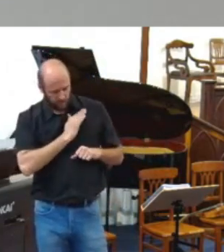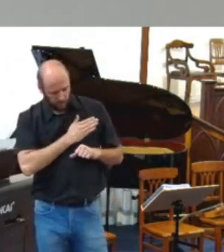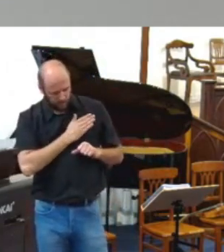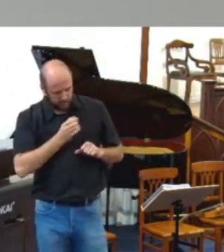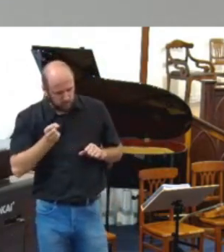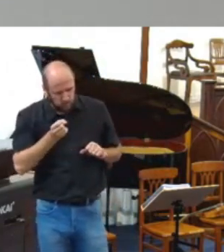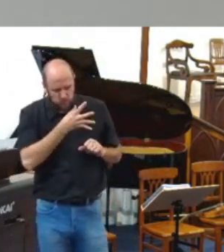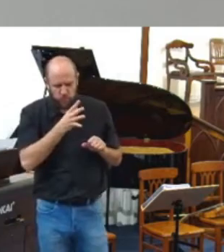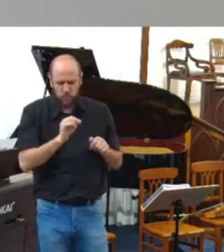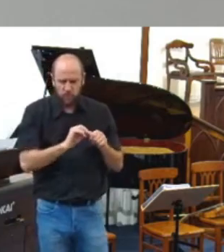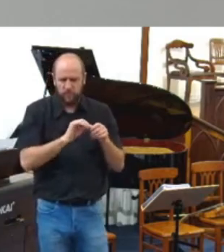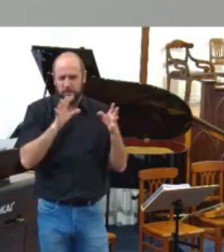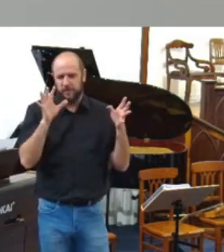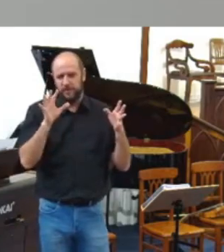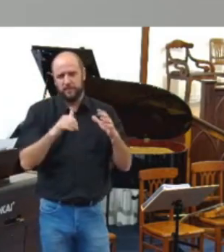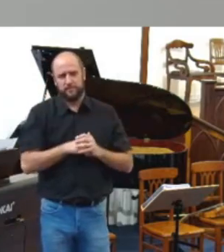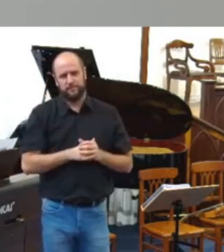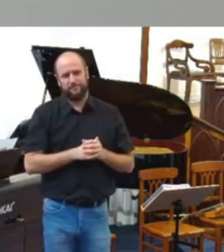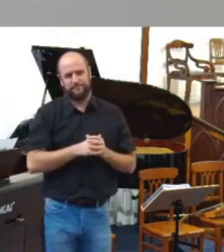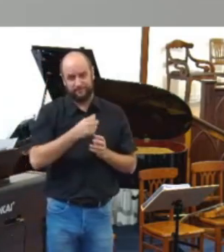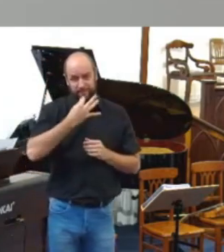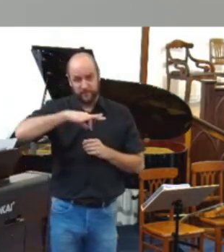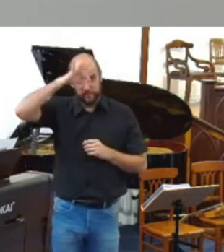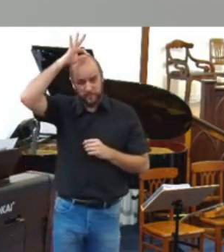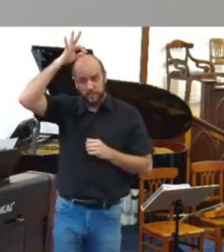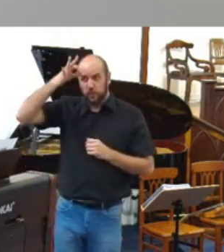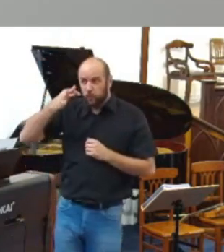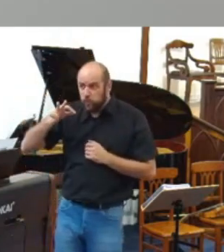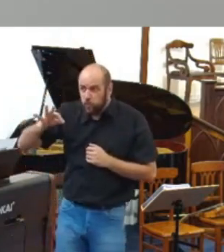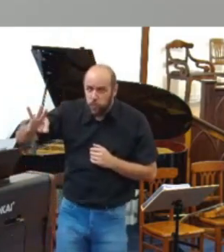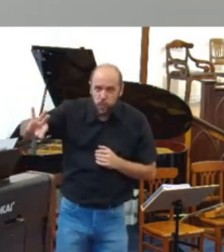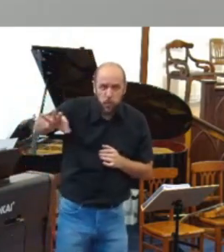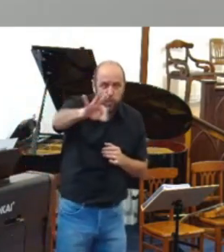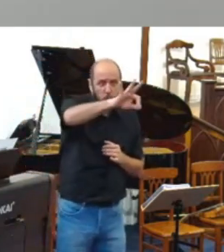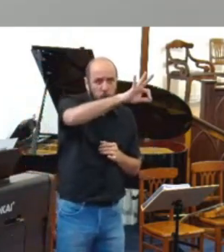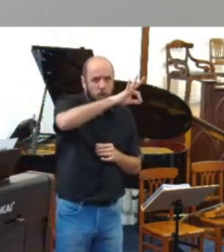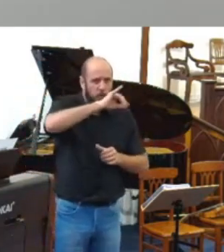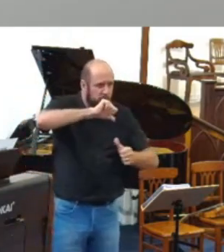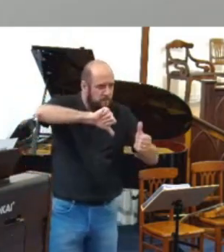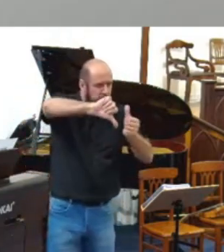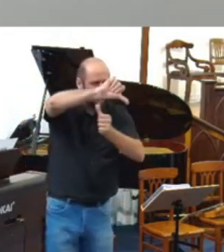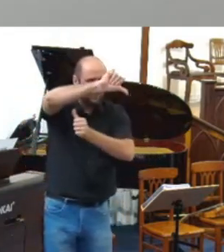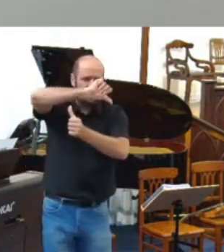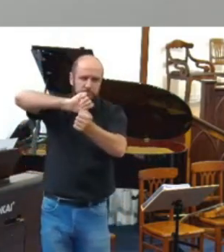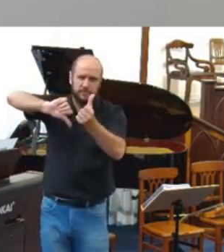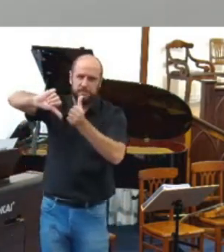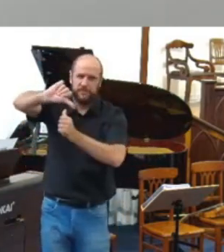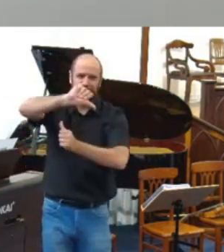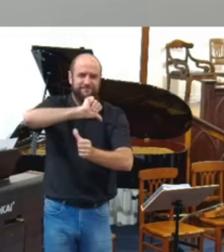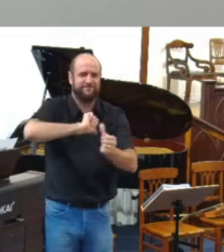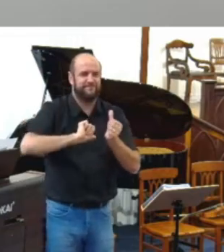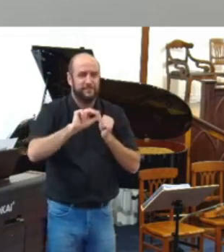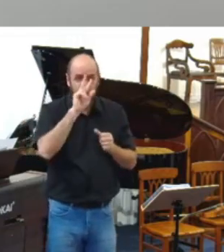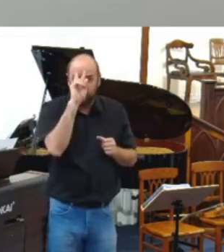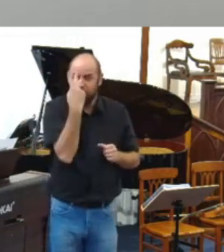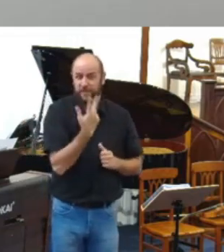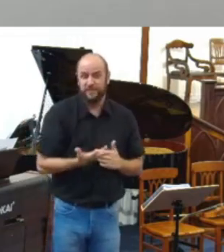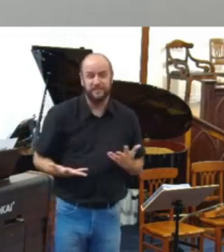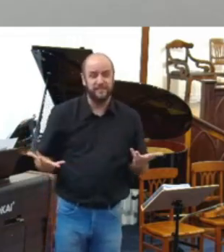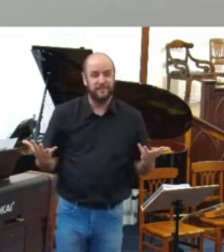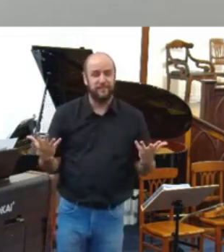criação. O Espírito soprou, o caos do coração dissipa. Isso é